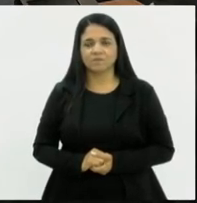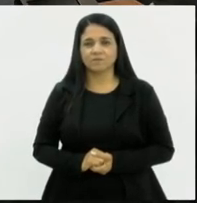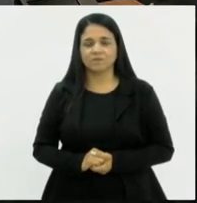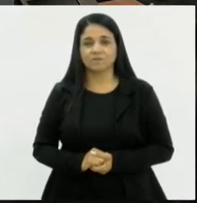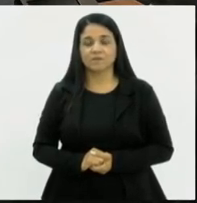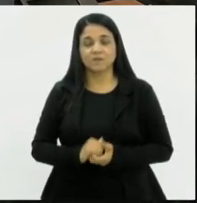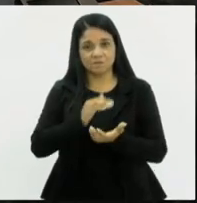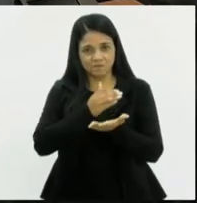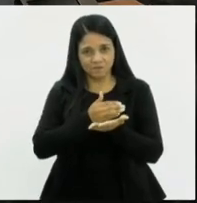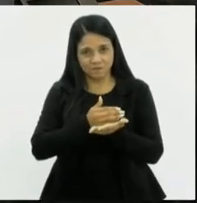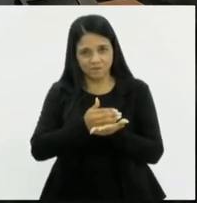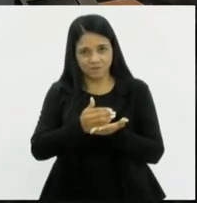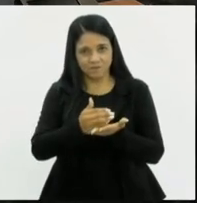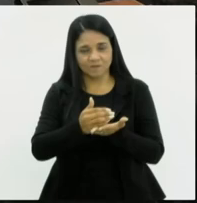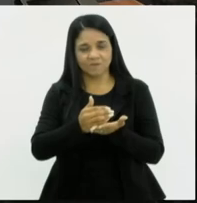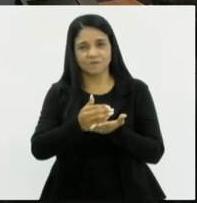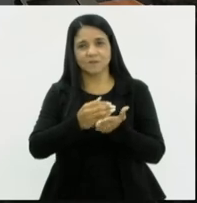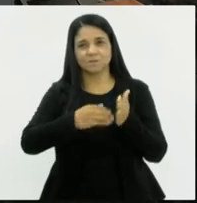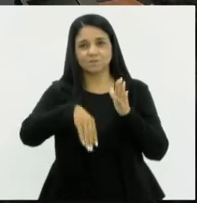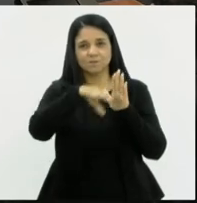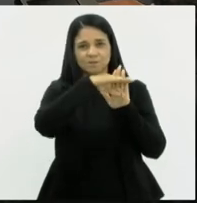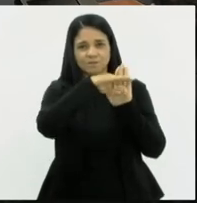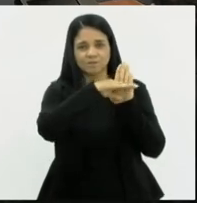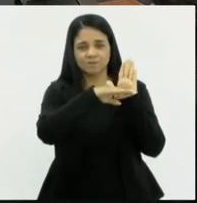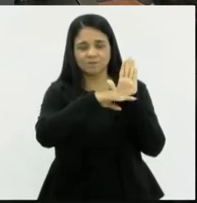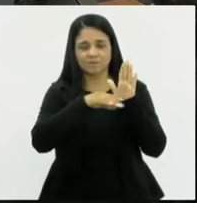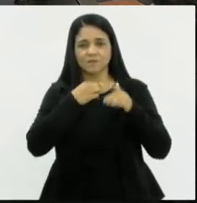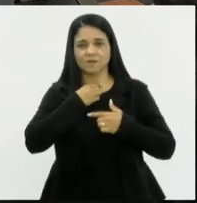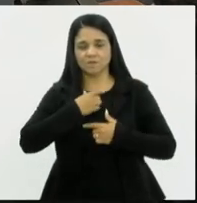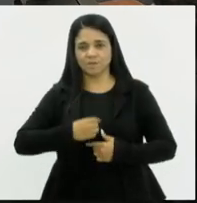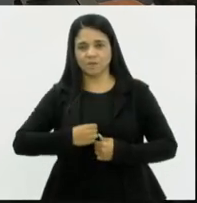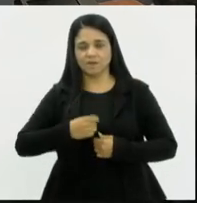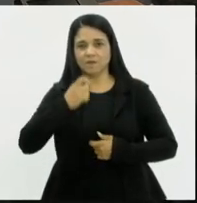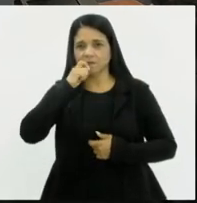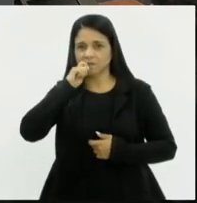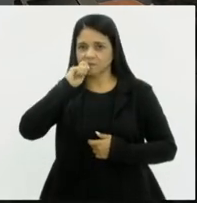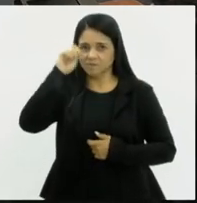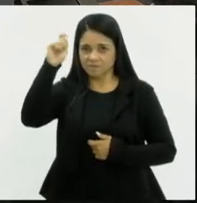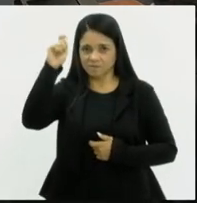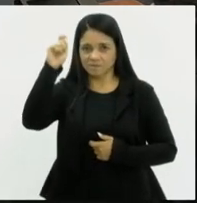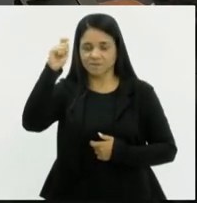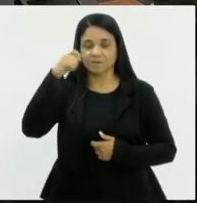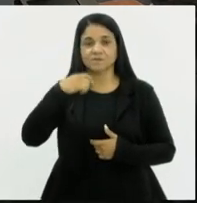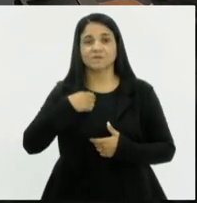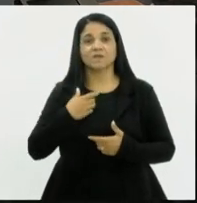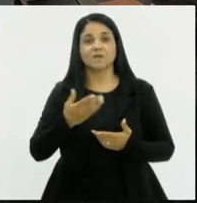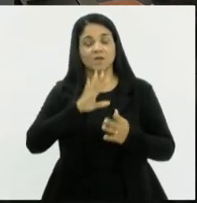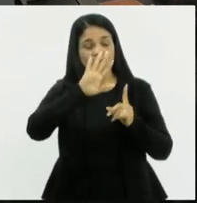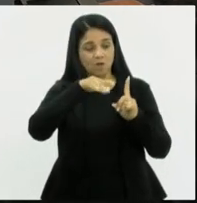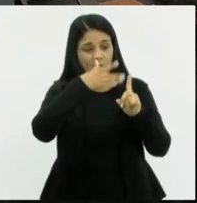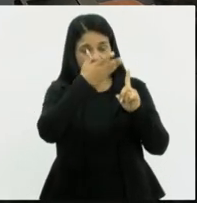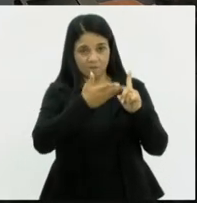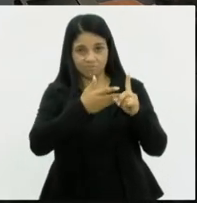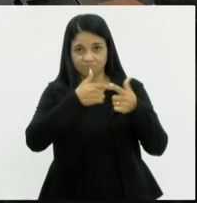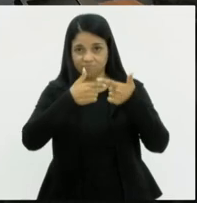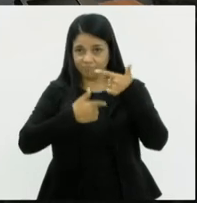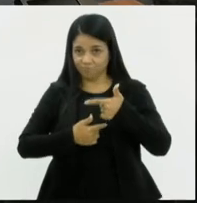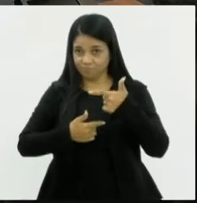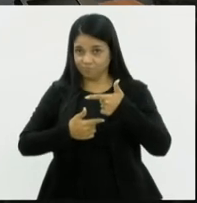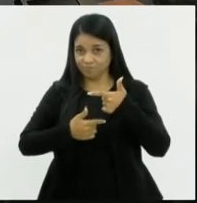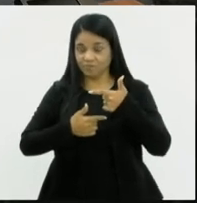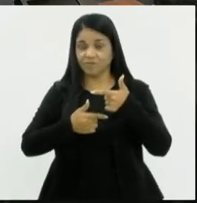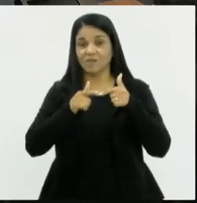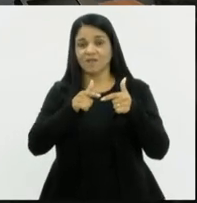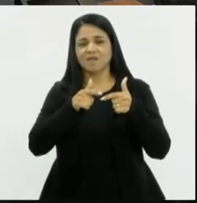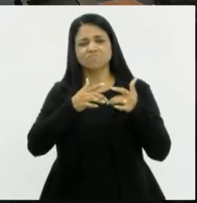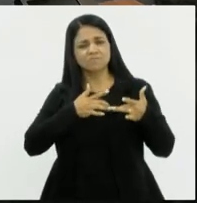Daremos início aos protocolos de entrega da medalha Tiradentes. A próxima homenageada. Ela dedica